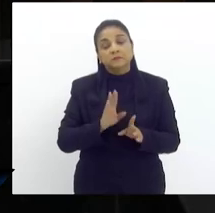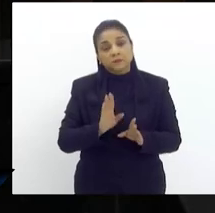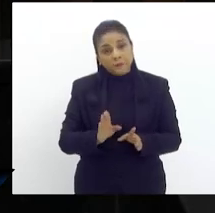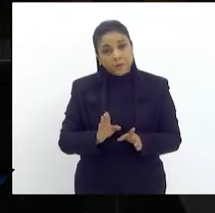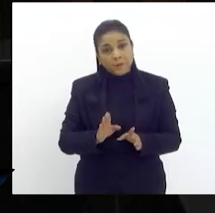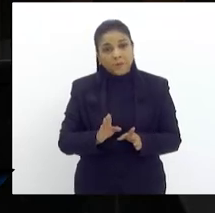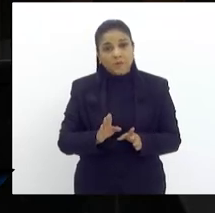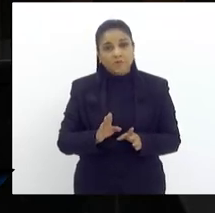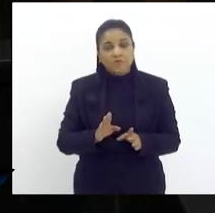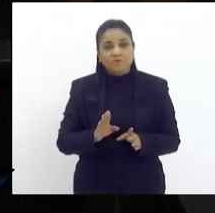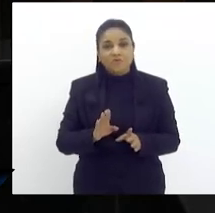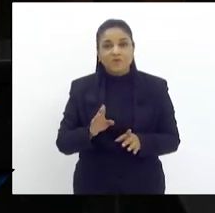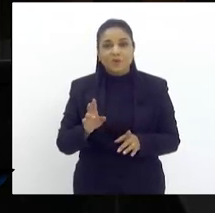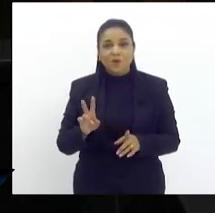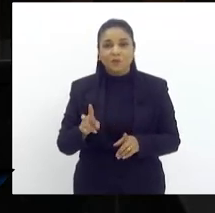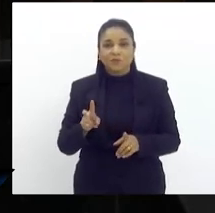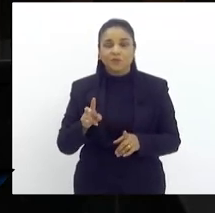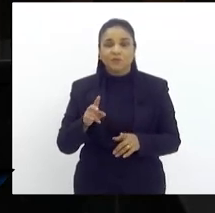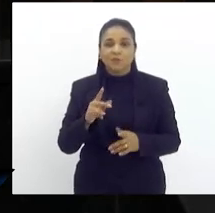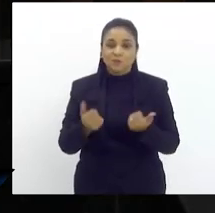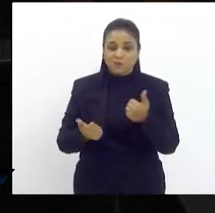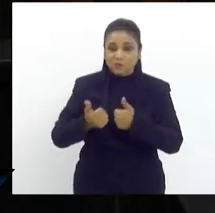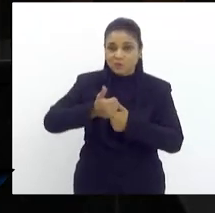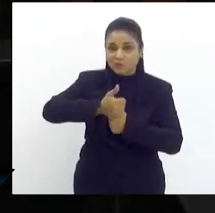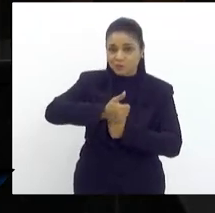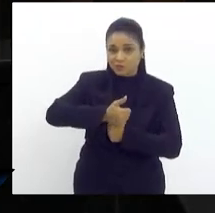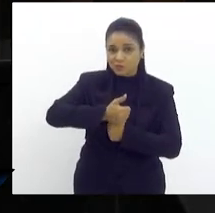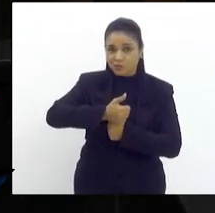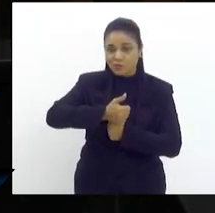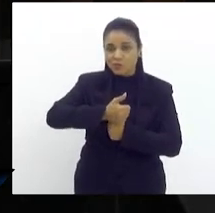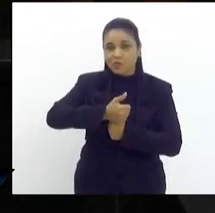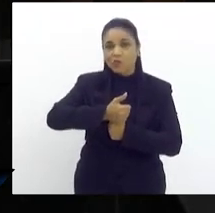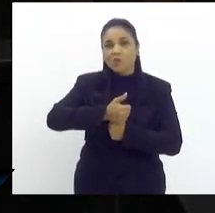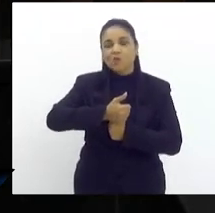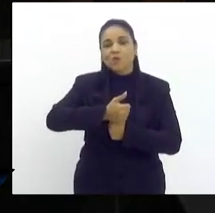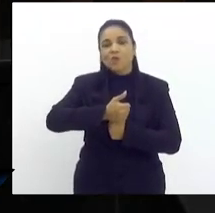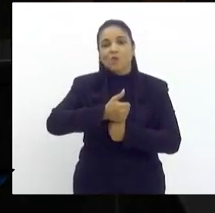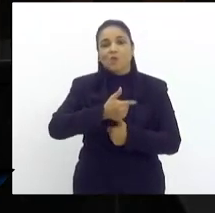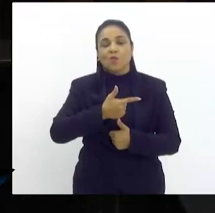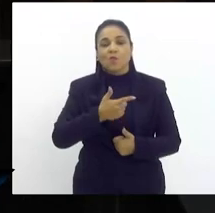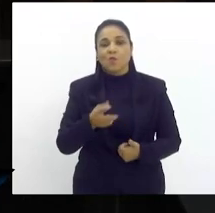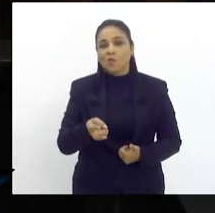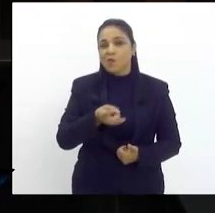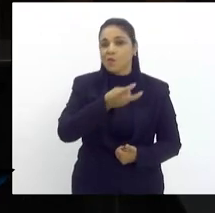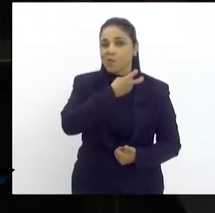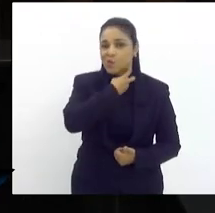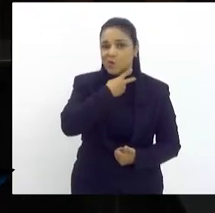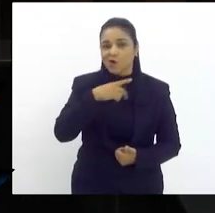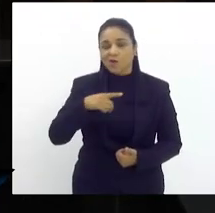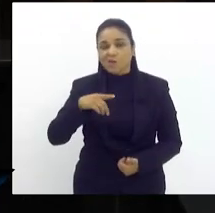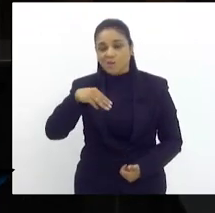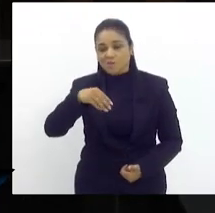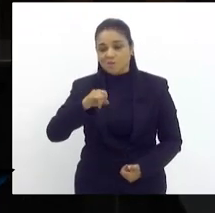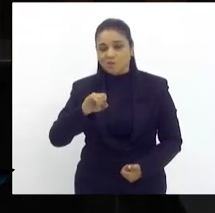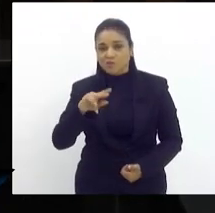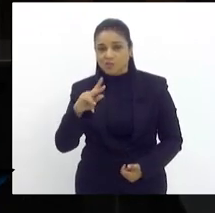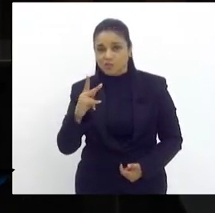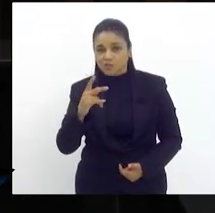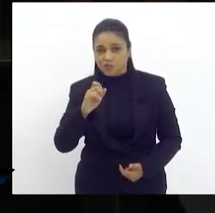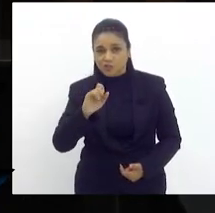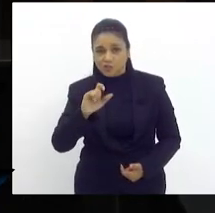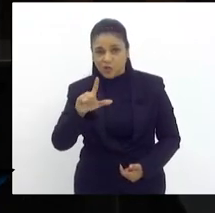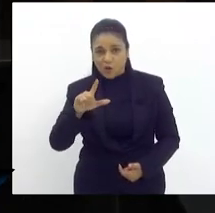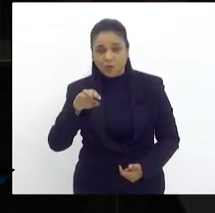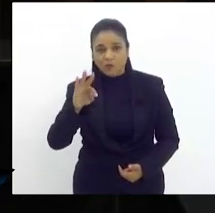o Vampirão a partir do golpe de 2016 o Michel Temer editou uma Medida Provisória no Ministério da